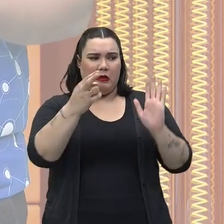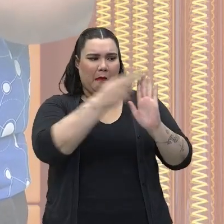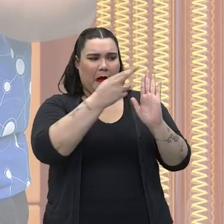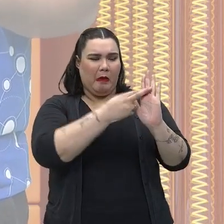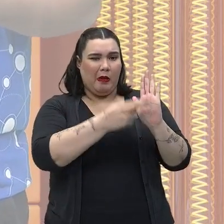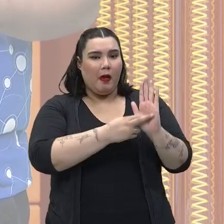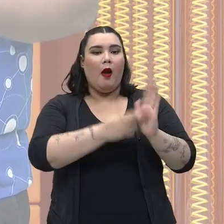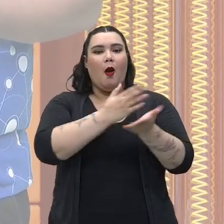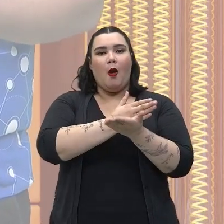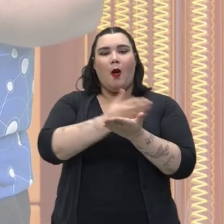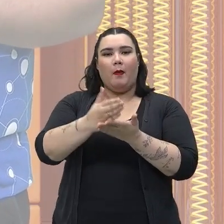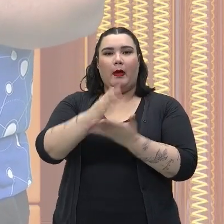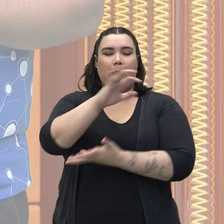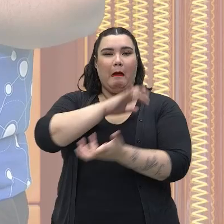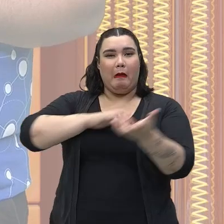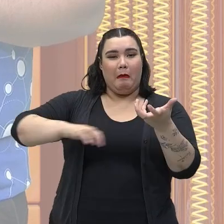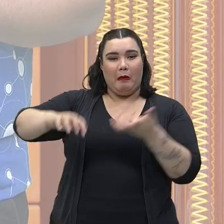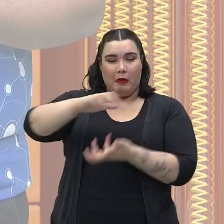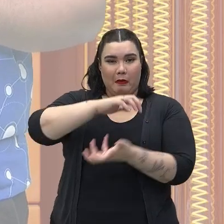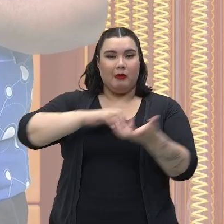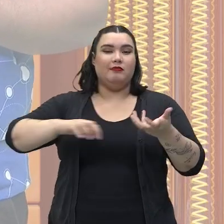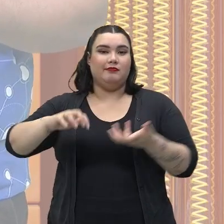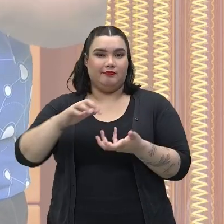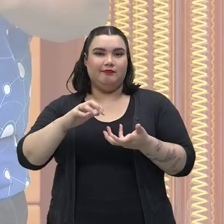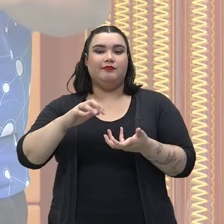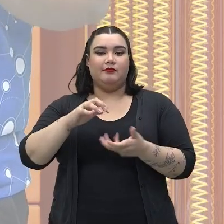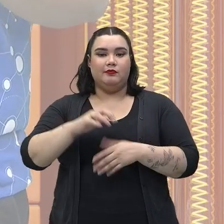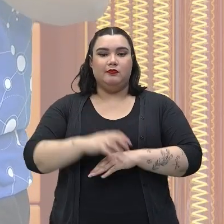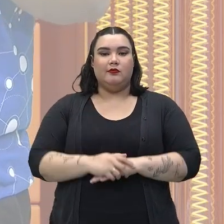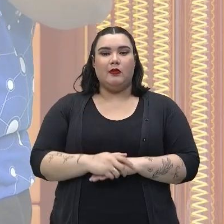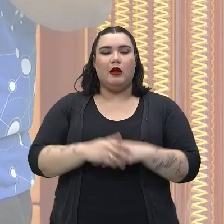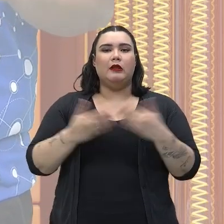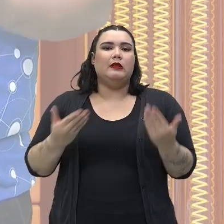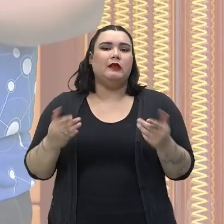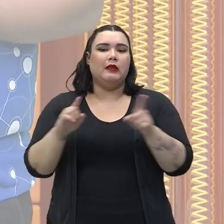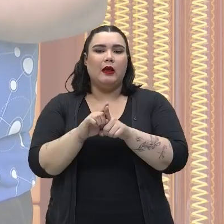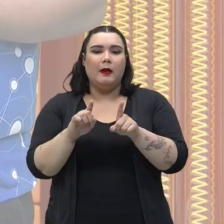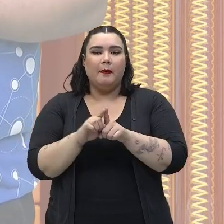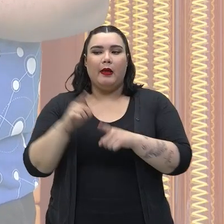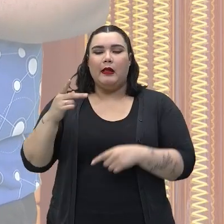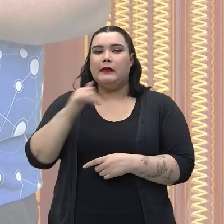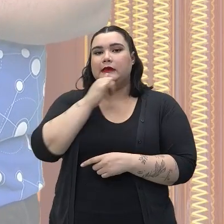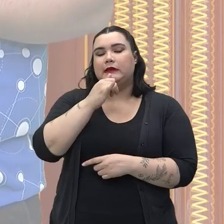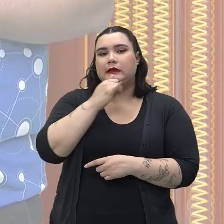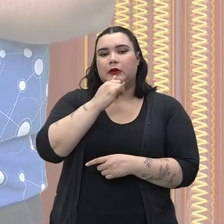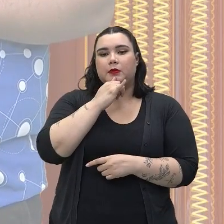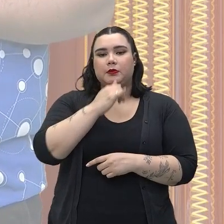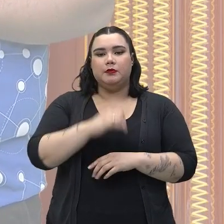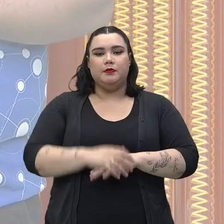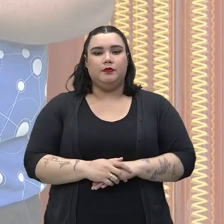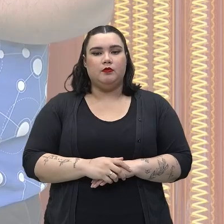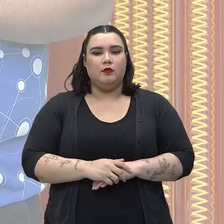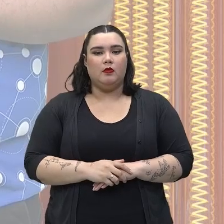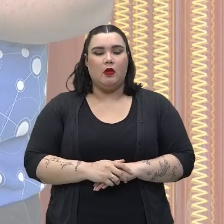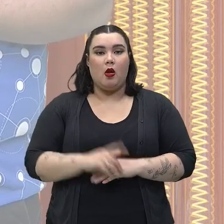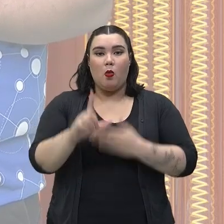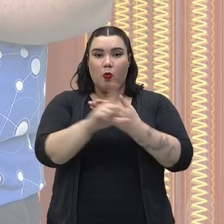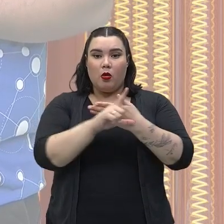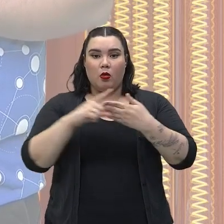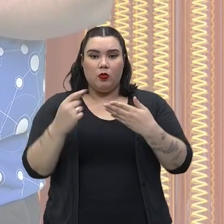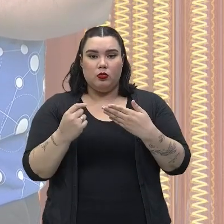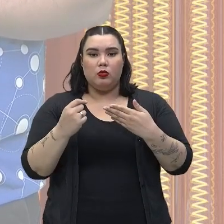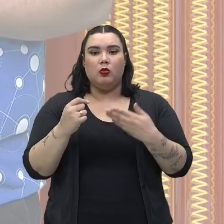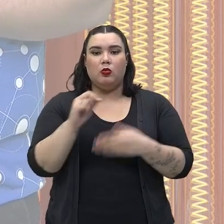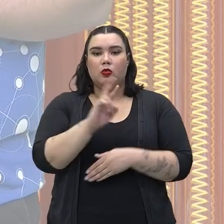ou mesmo resistência um tanto quanto mais ali mascarada. Por exemplo, temos um autor chamado, se eu não me